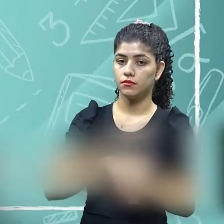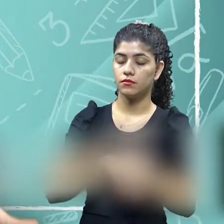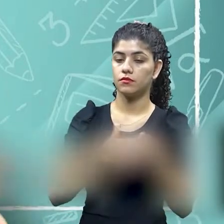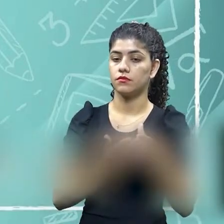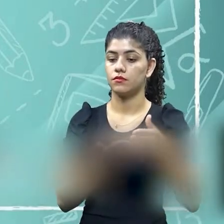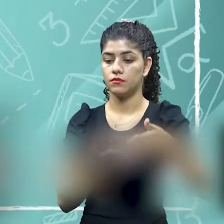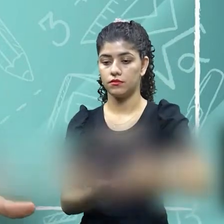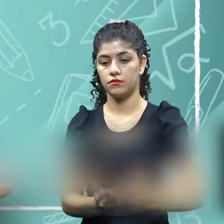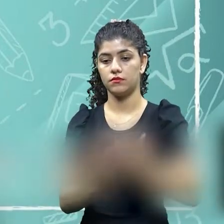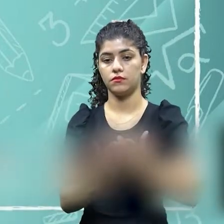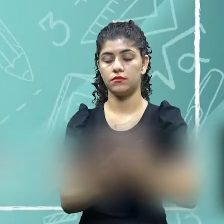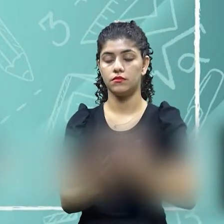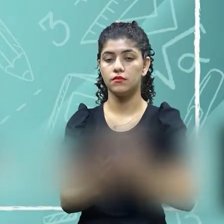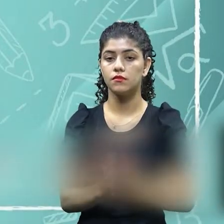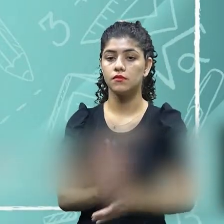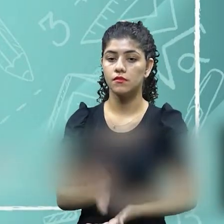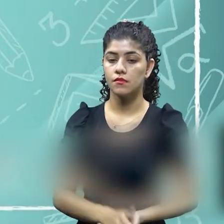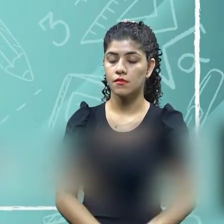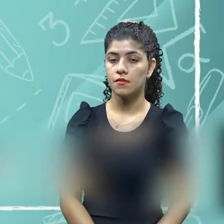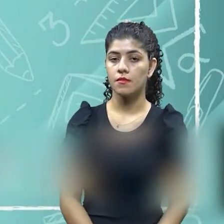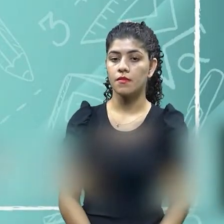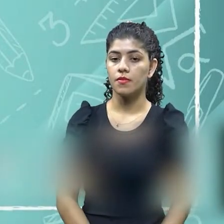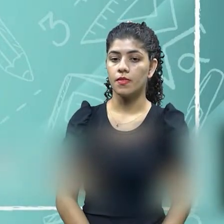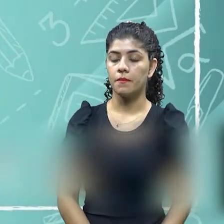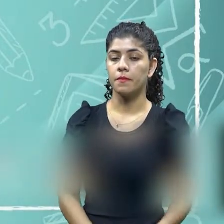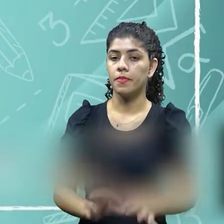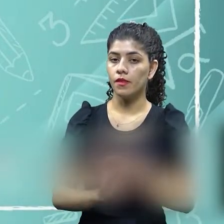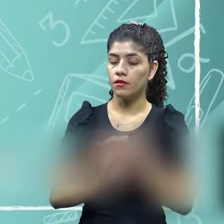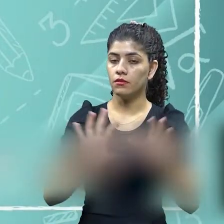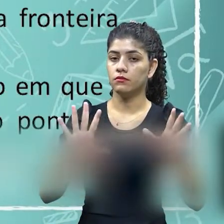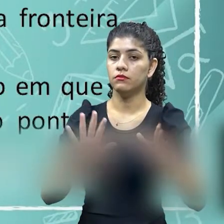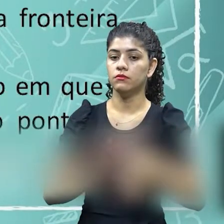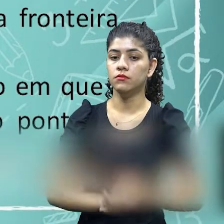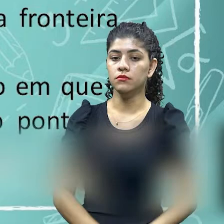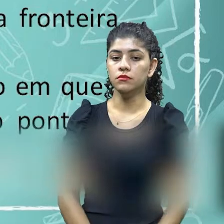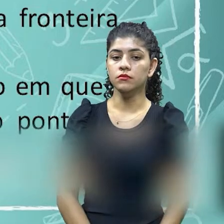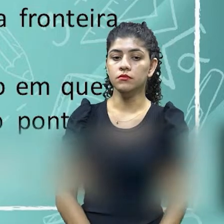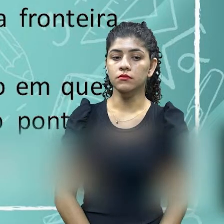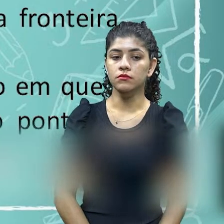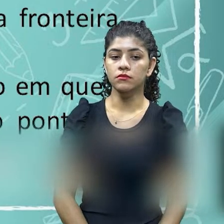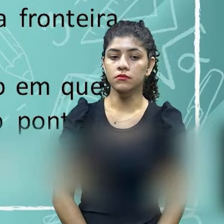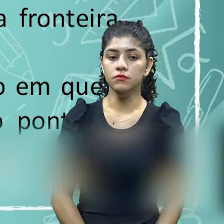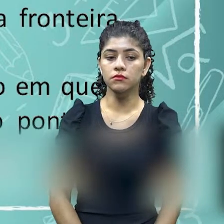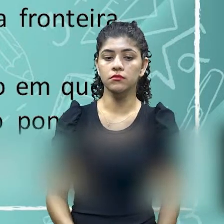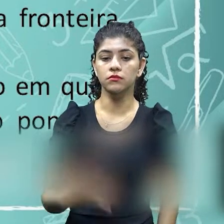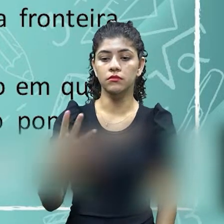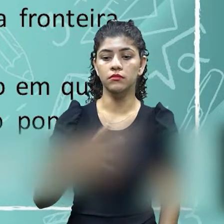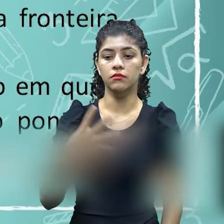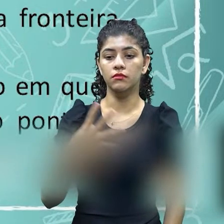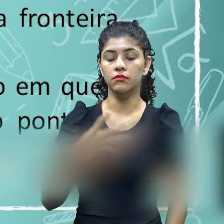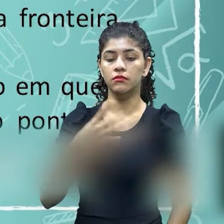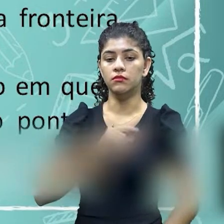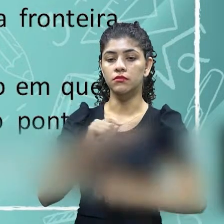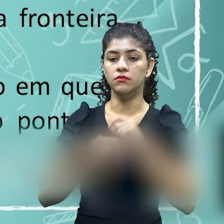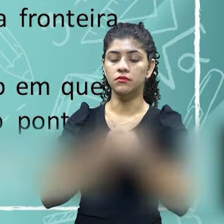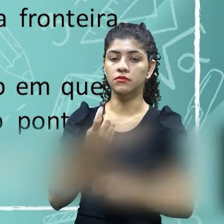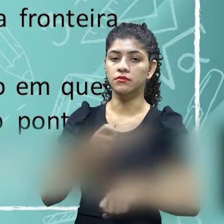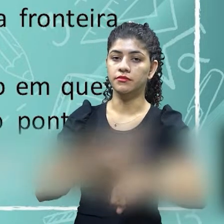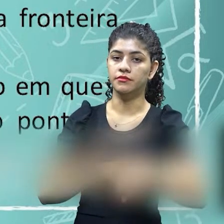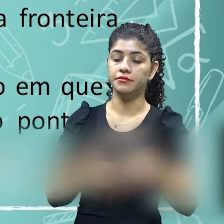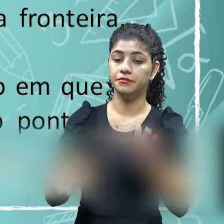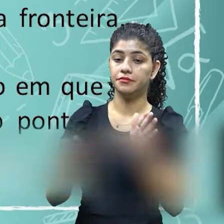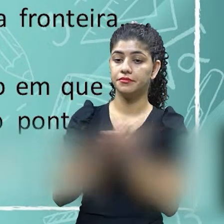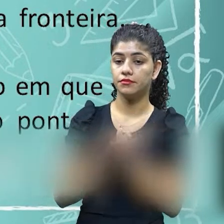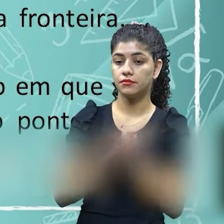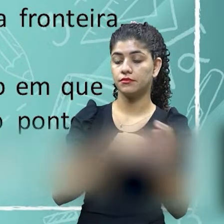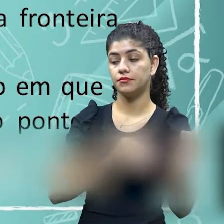onde ele deixa disponível a mercadoria já para o importador. O quarto ele assume o risco até o momento da entrega da